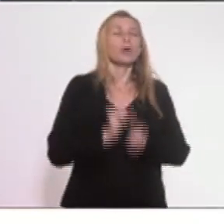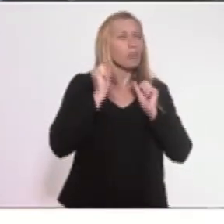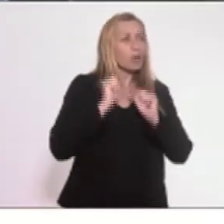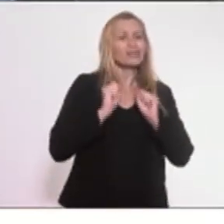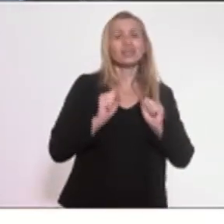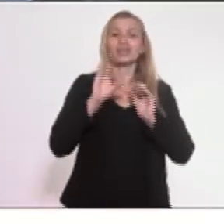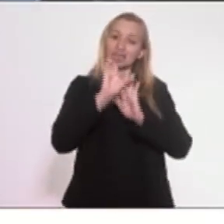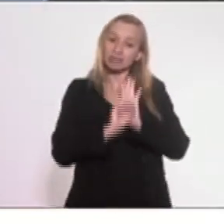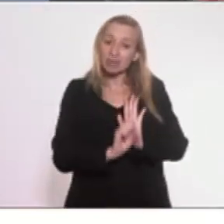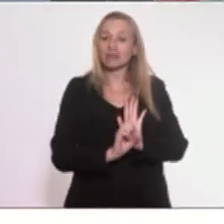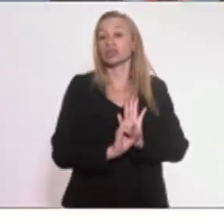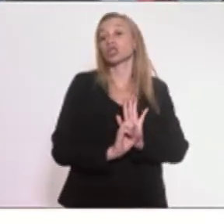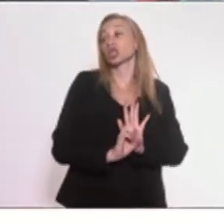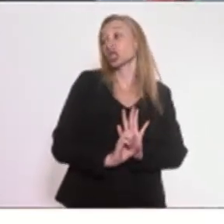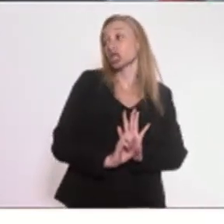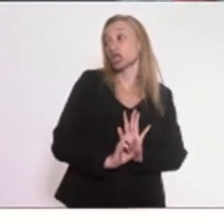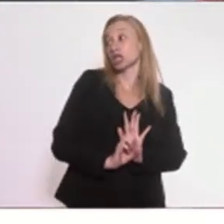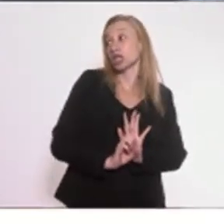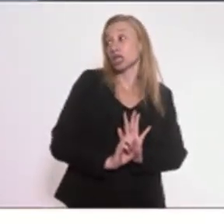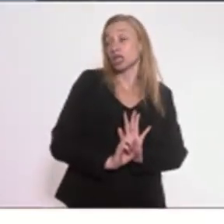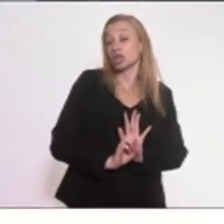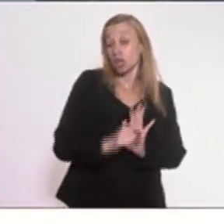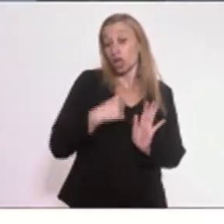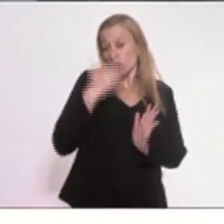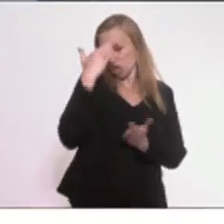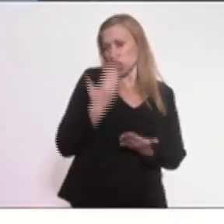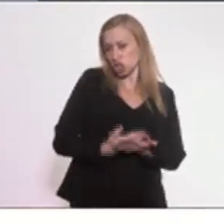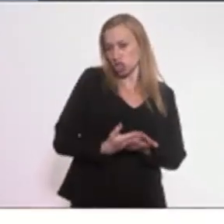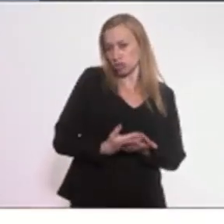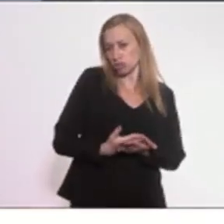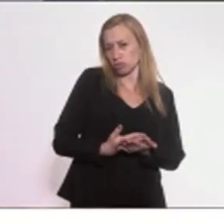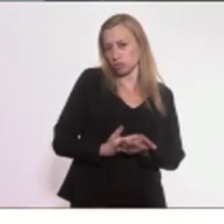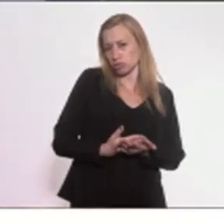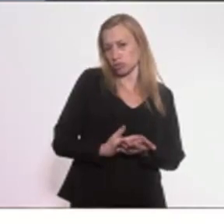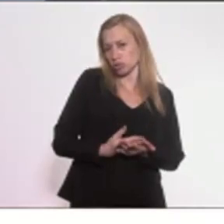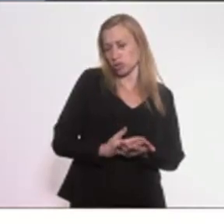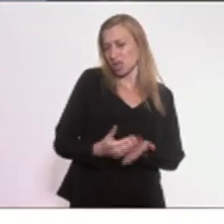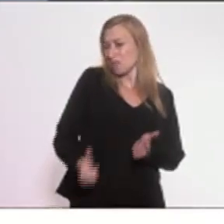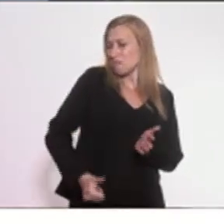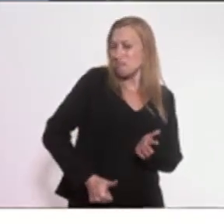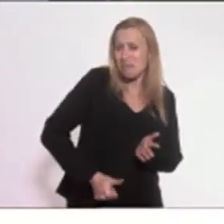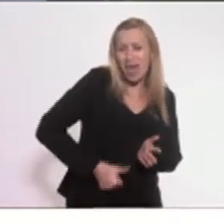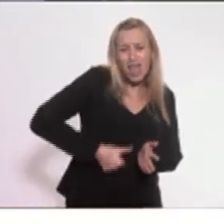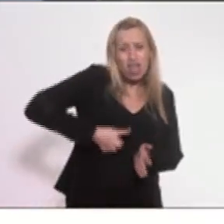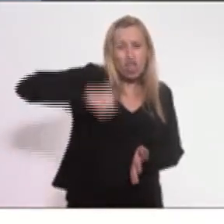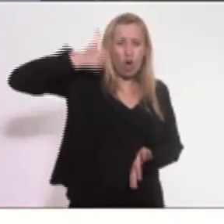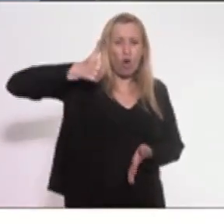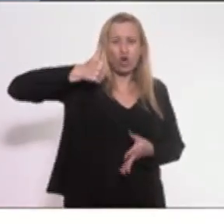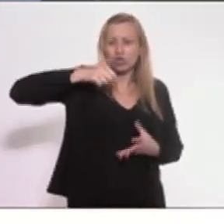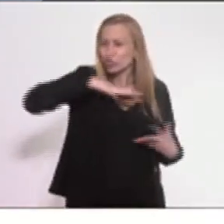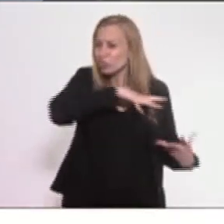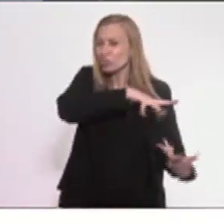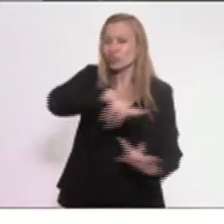que as emendas sejam, e acredito que o sejam, as melhores do mundo.